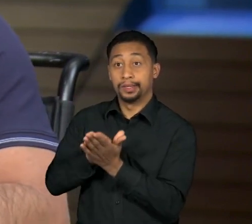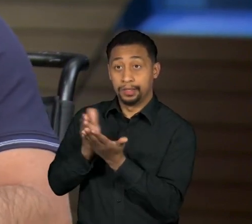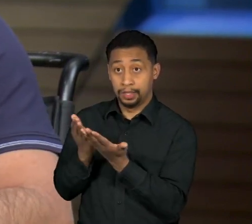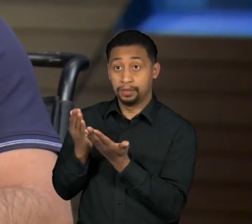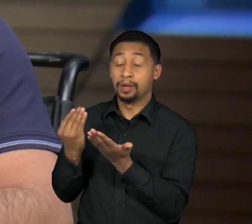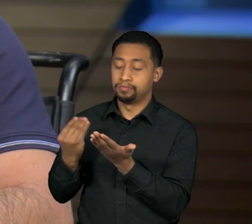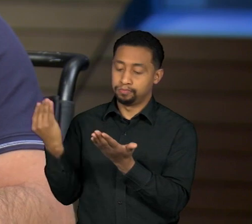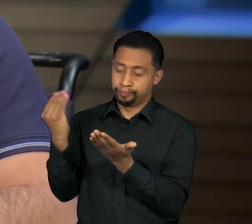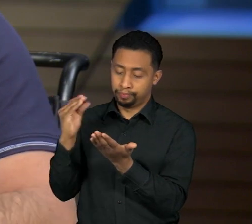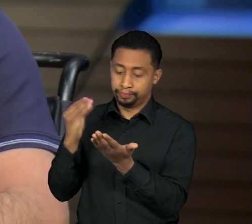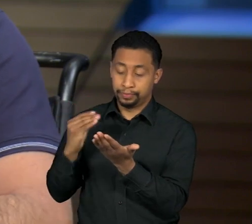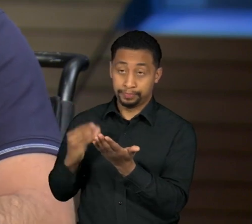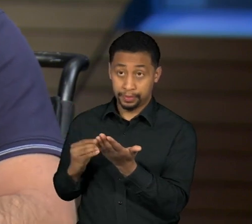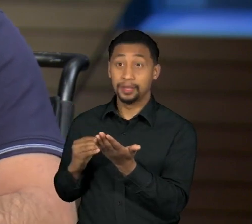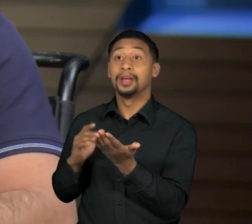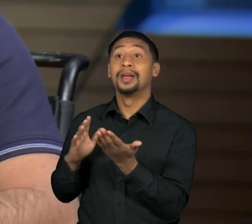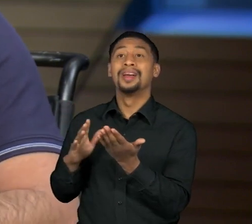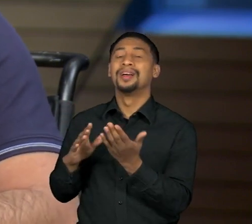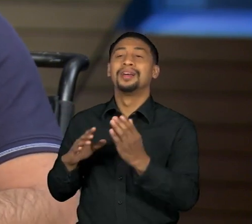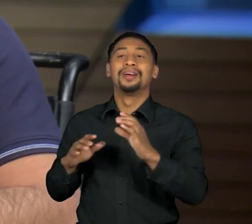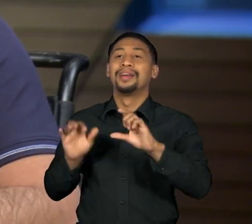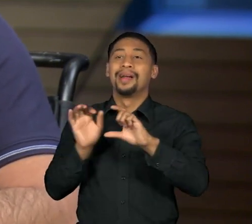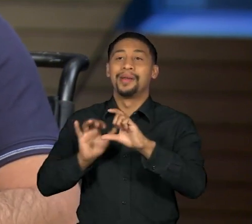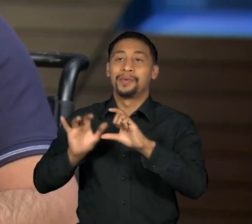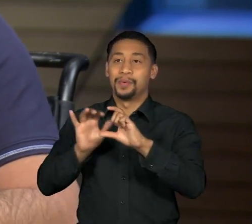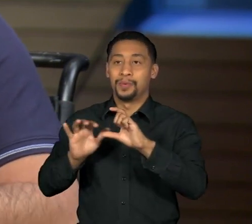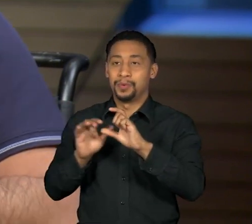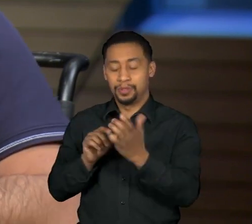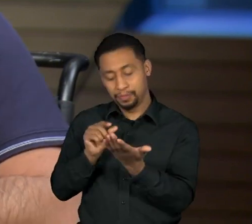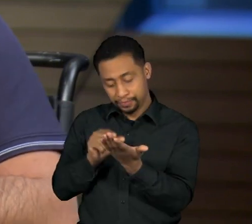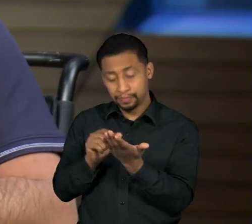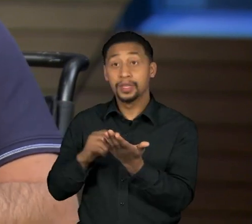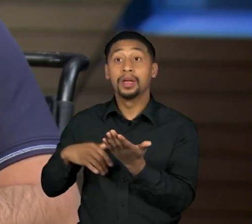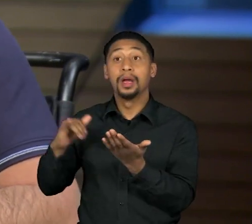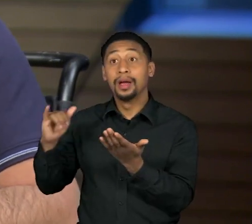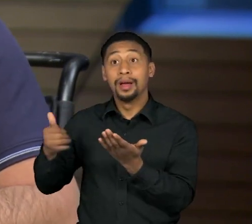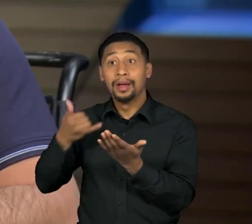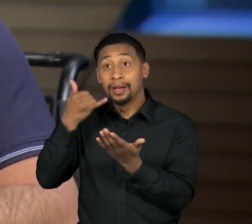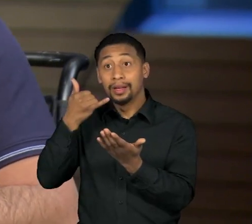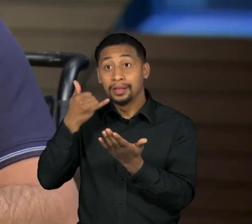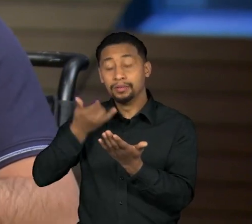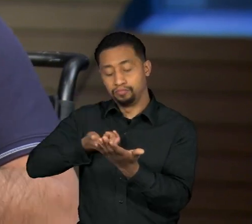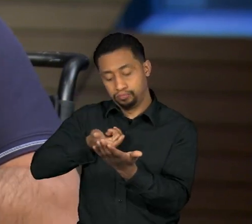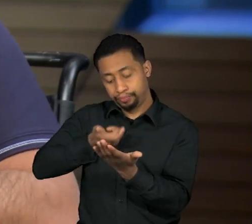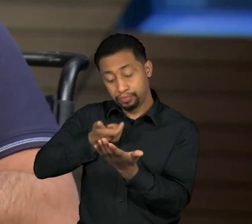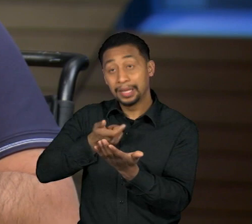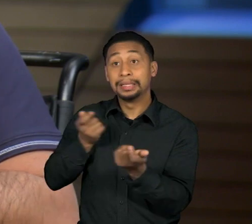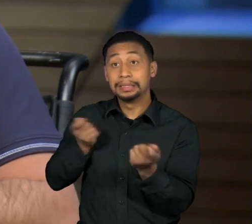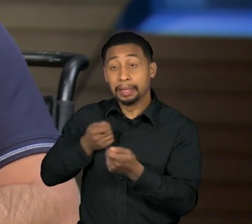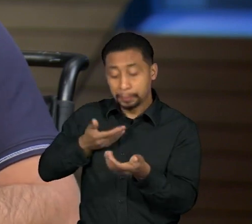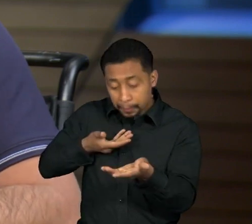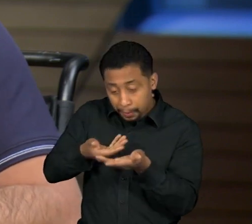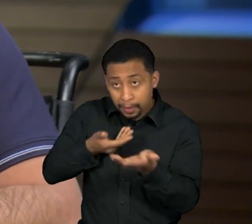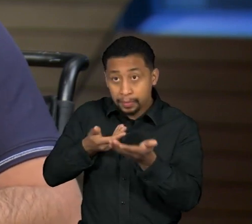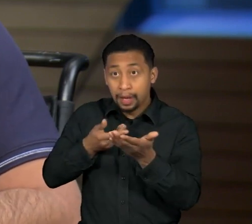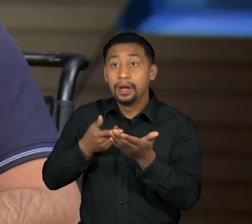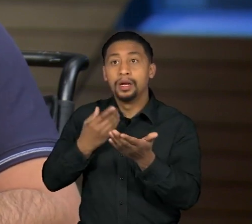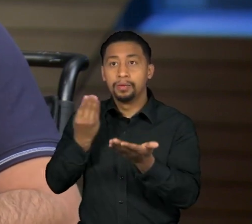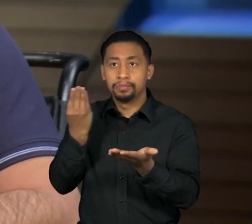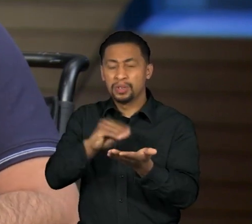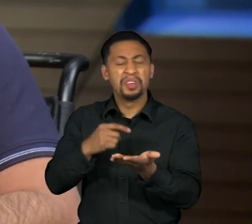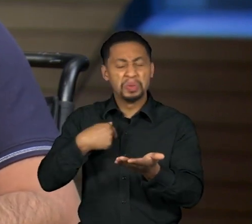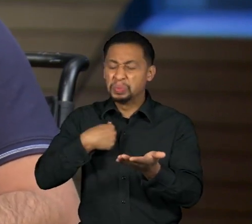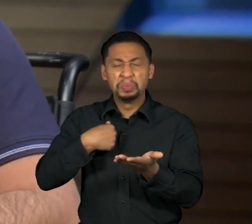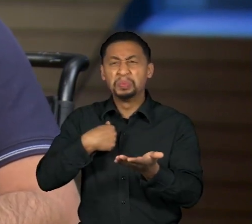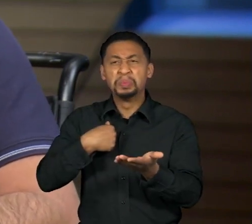um QR Code. A pessoa, quando lê esse QR Code, ele fala com um bot, ele conversa com um livro. E ele fala, não entendi o capítulo 4. E ele